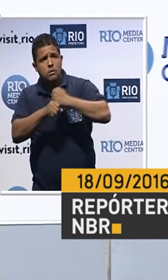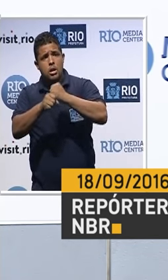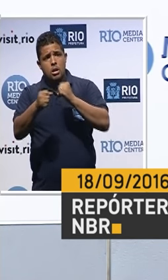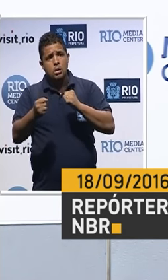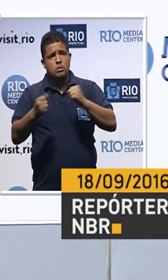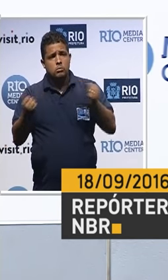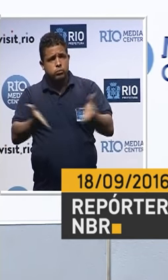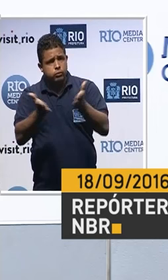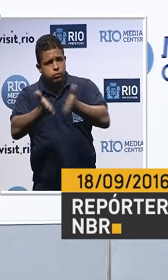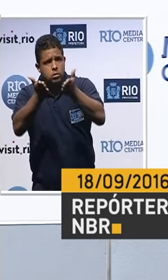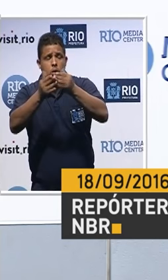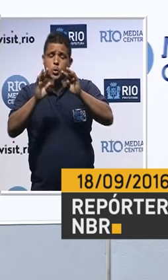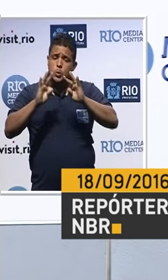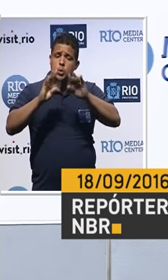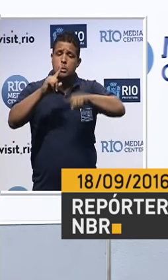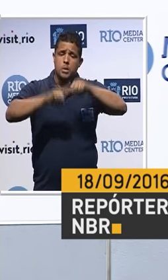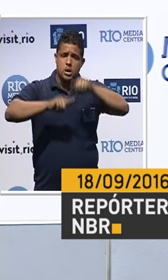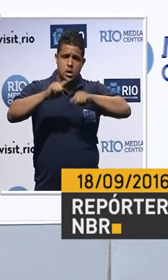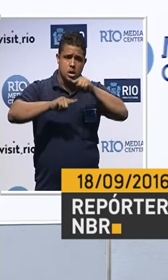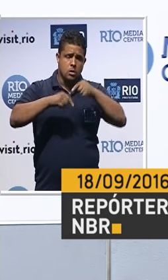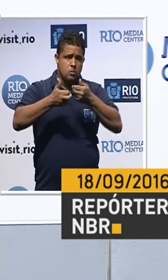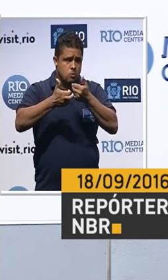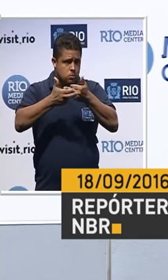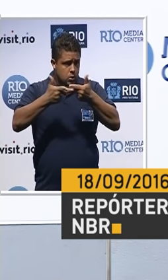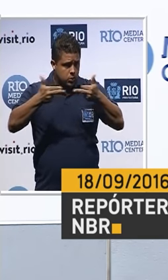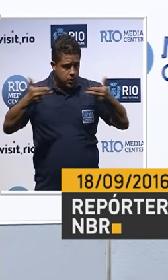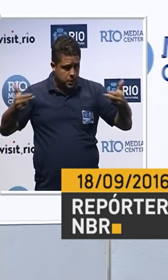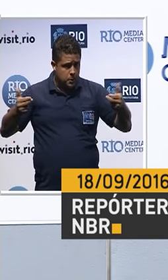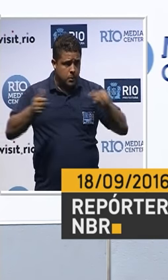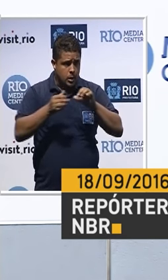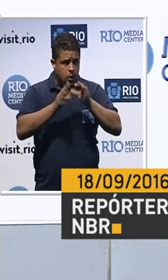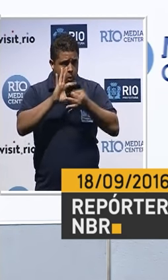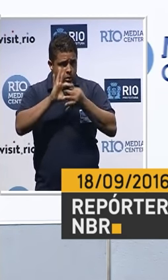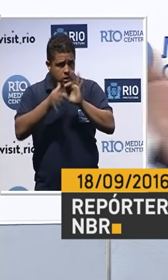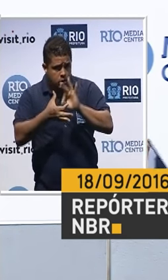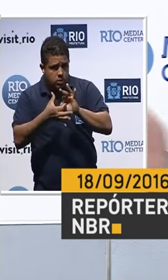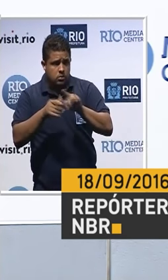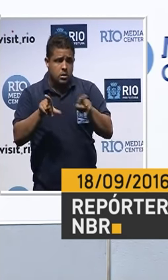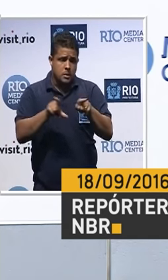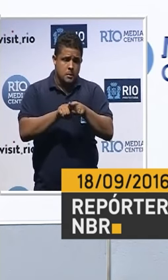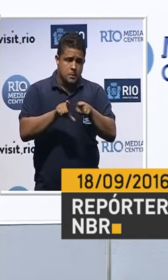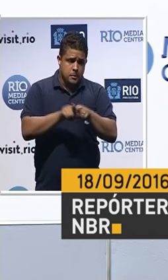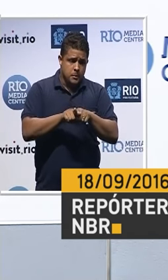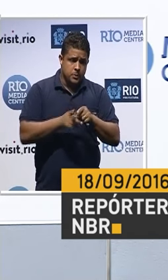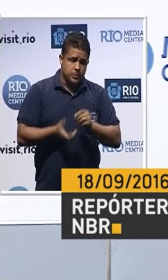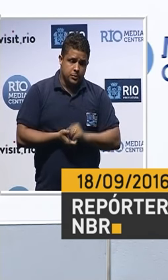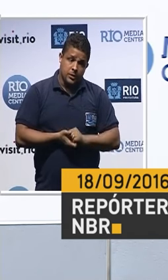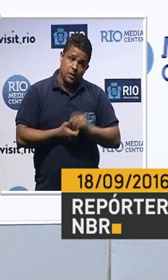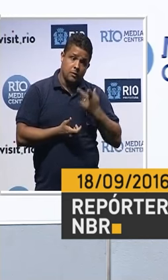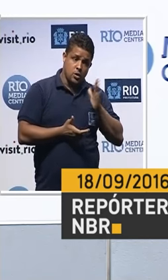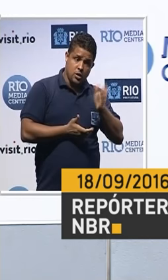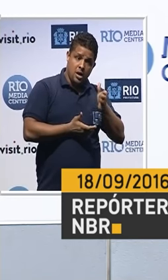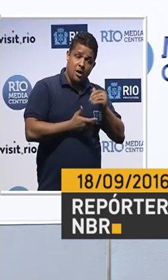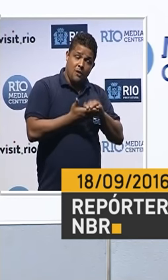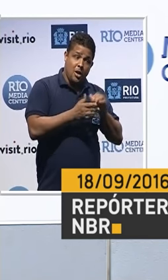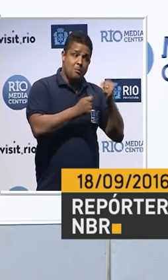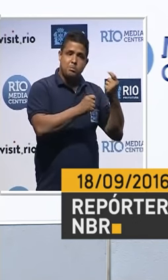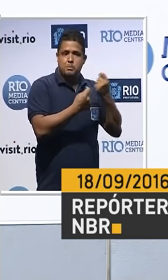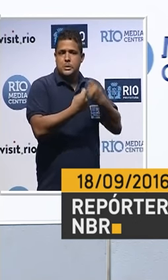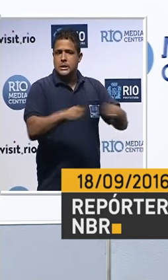construção de equipamentos, sobretudo de equipamentos olímpicos. Como disse, nós não vamos construir o Parque Olímpico